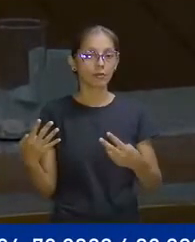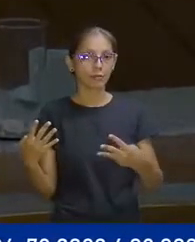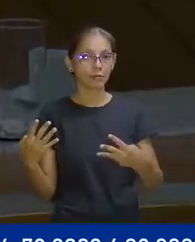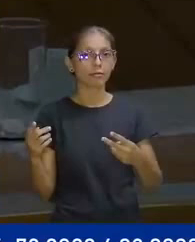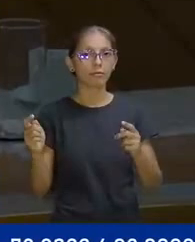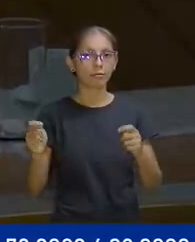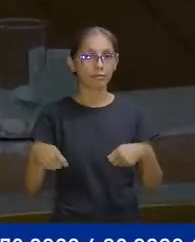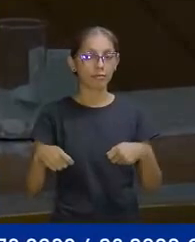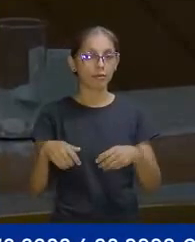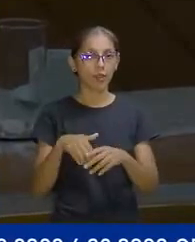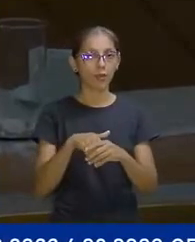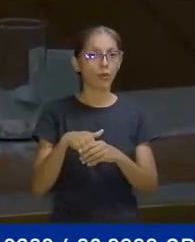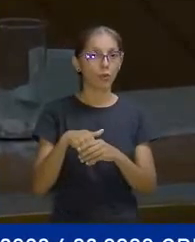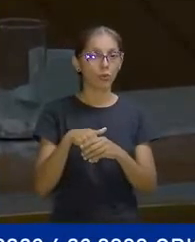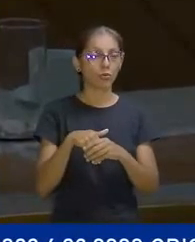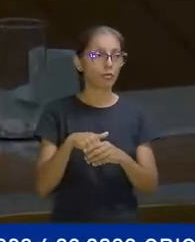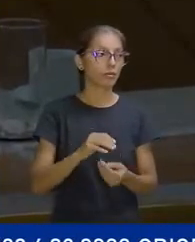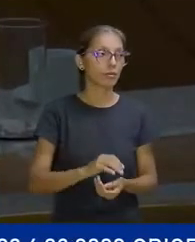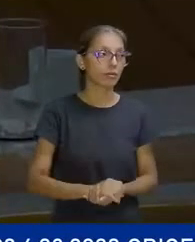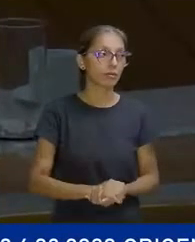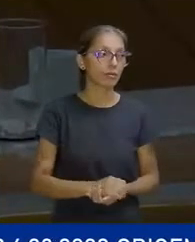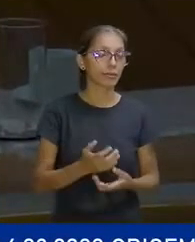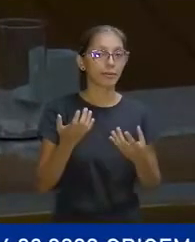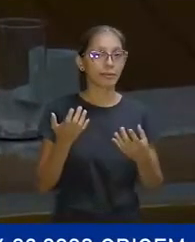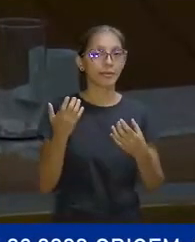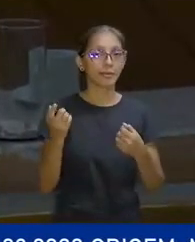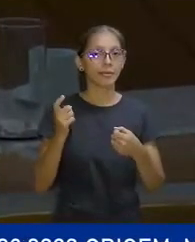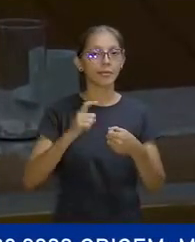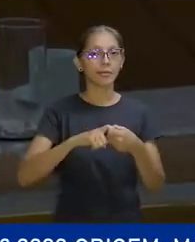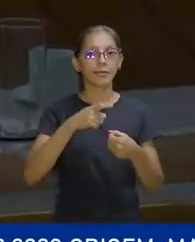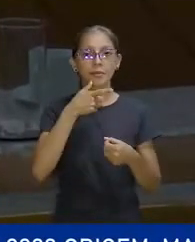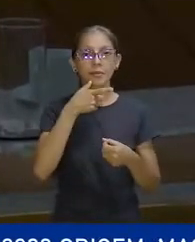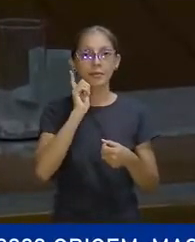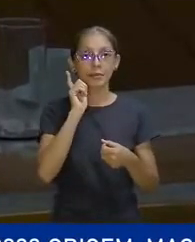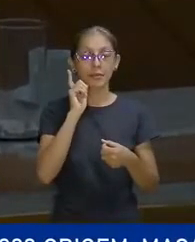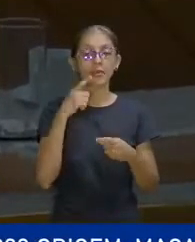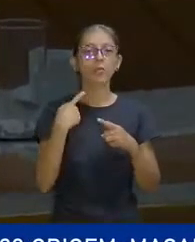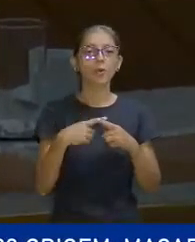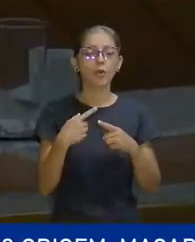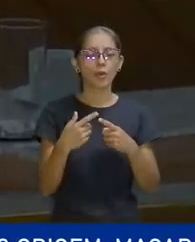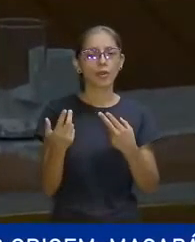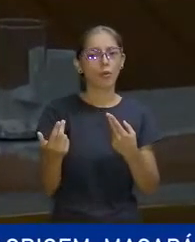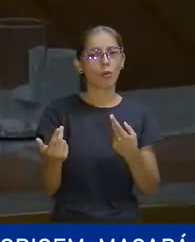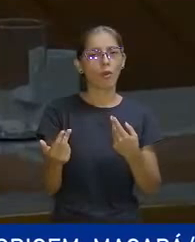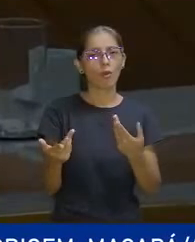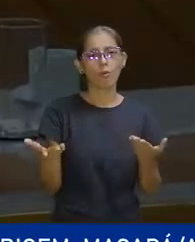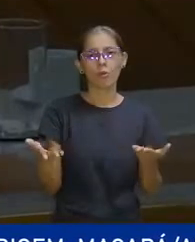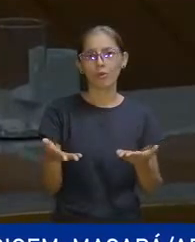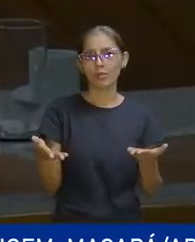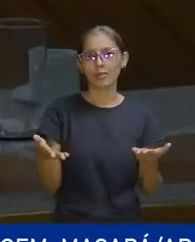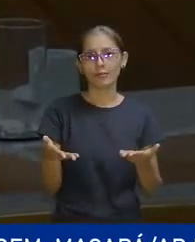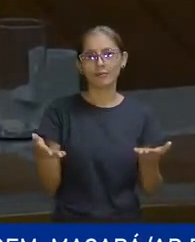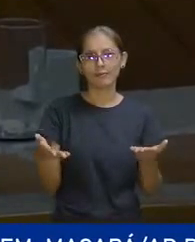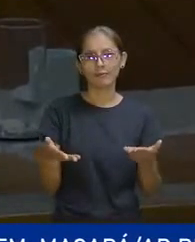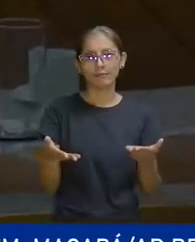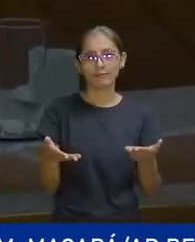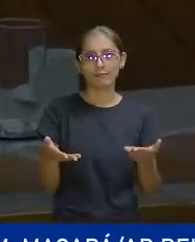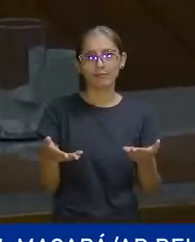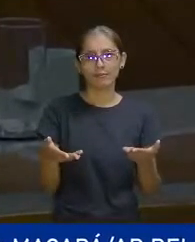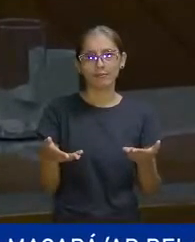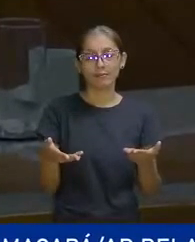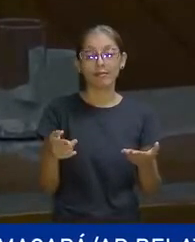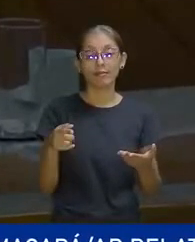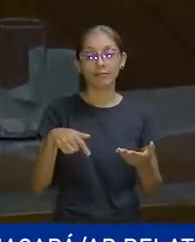eu quero, senhor presidente, voltar ao de ontem, porque ele tem ligação direta com isso que ocorreu, e a nossa Corte precisa, de certo